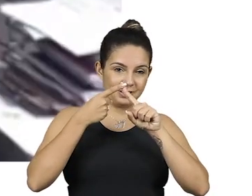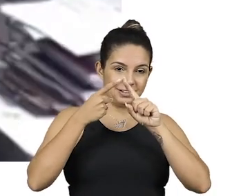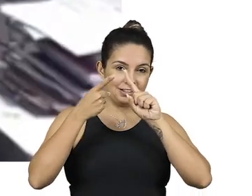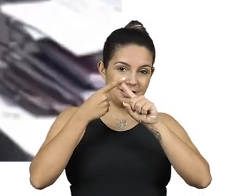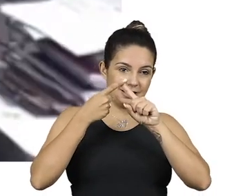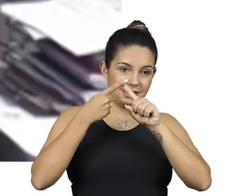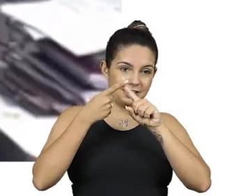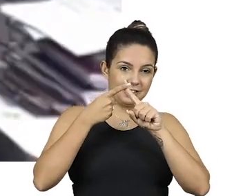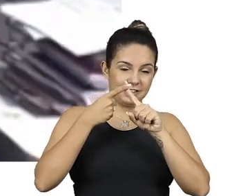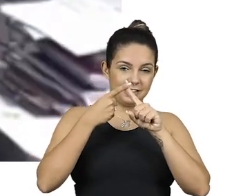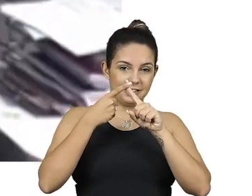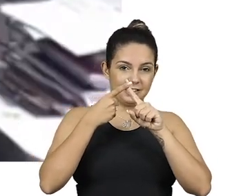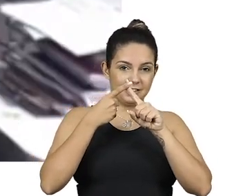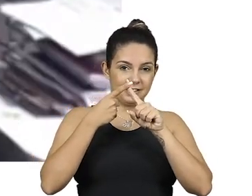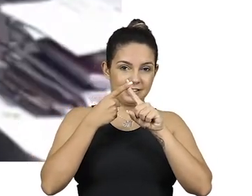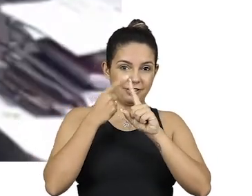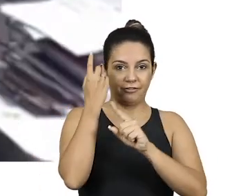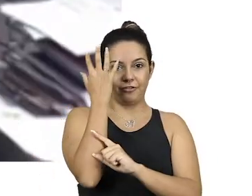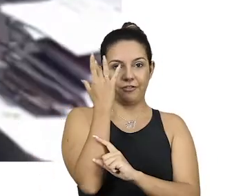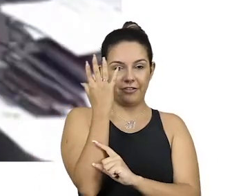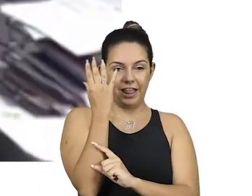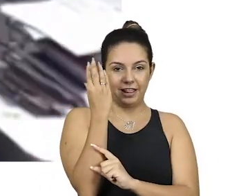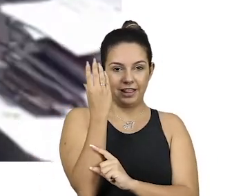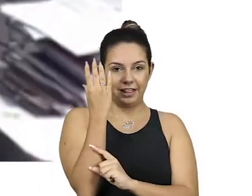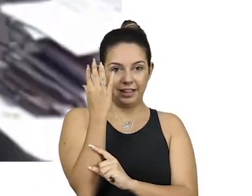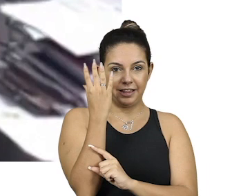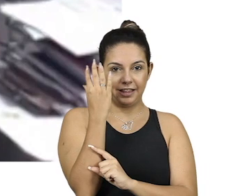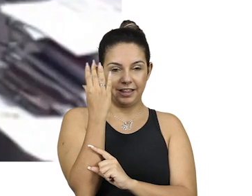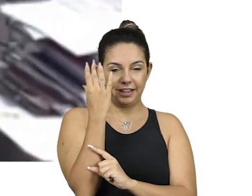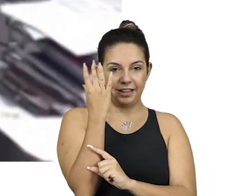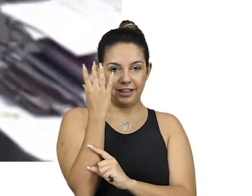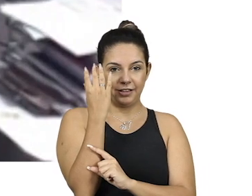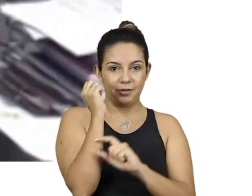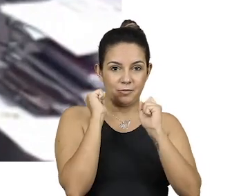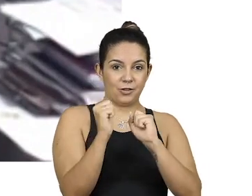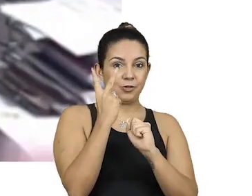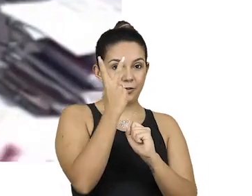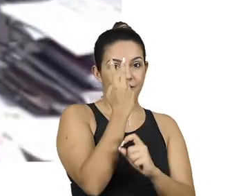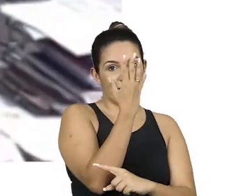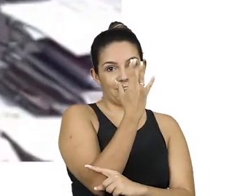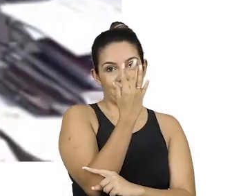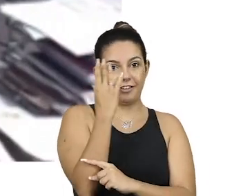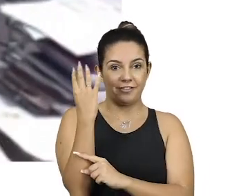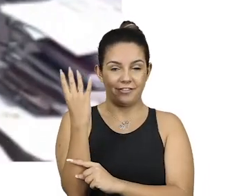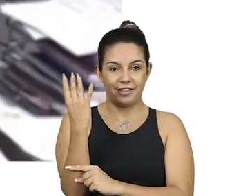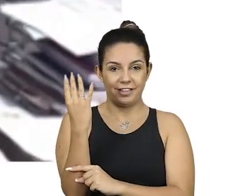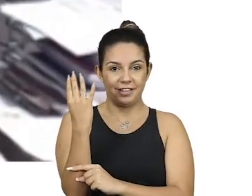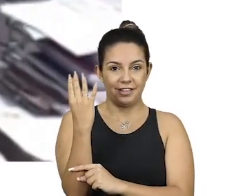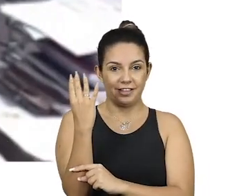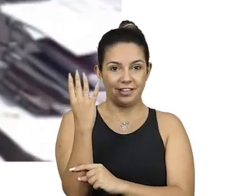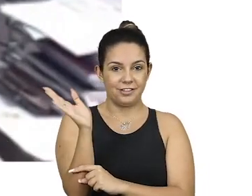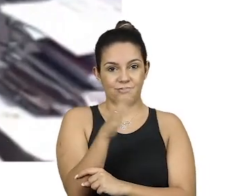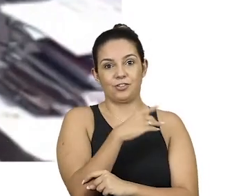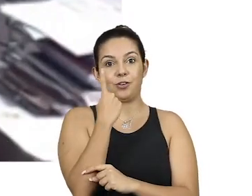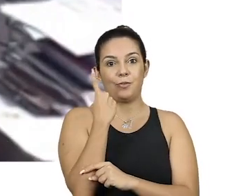Uma vela acesa. Poderiam ser duas velas acesas, então tiro uma.